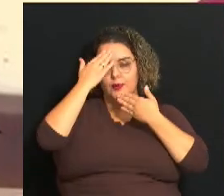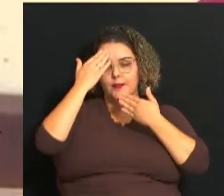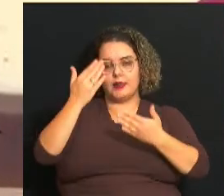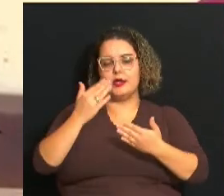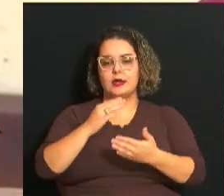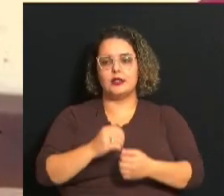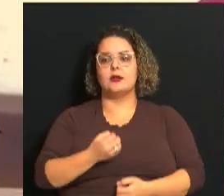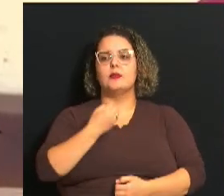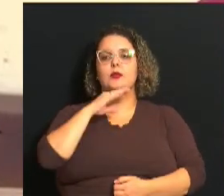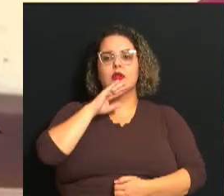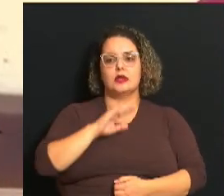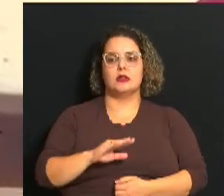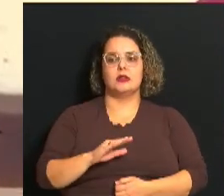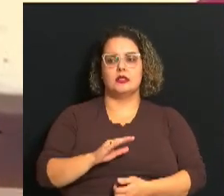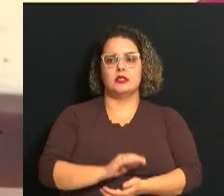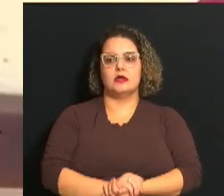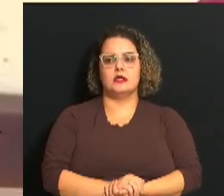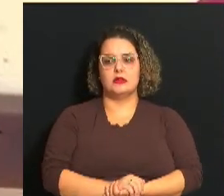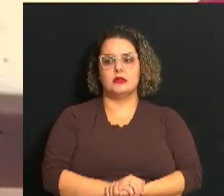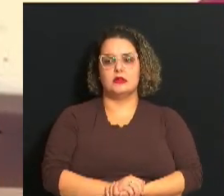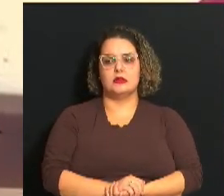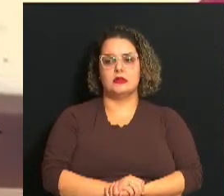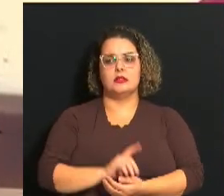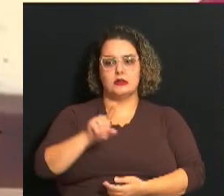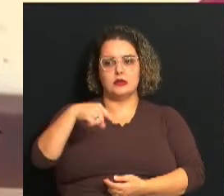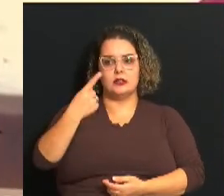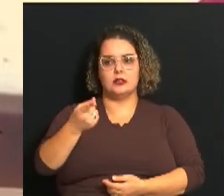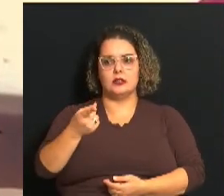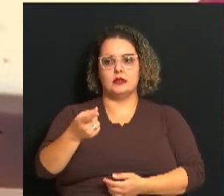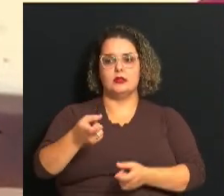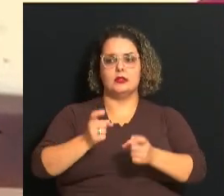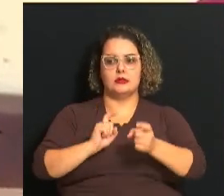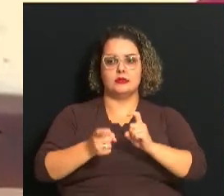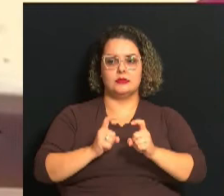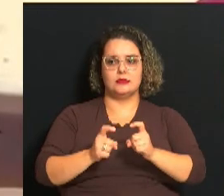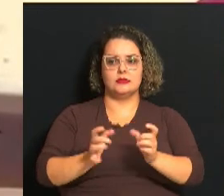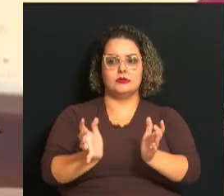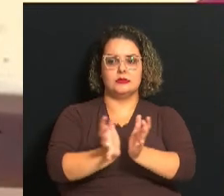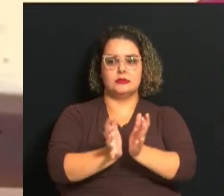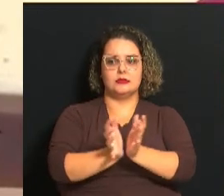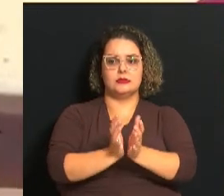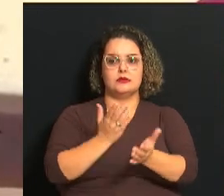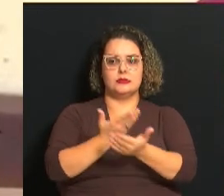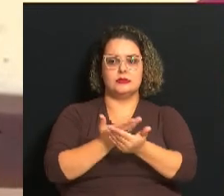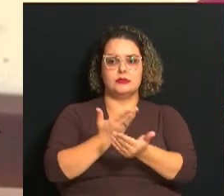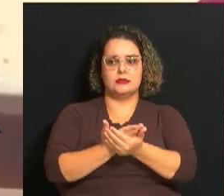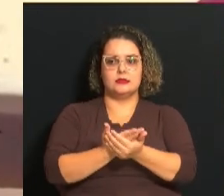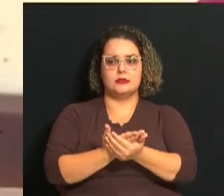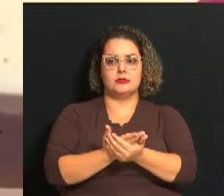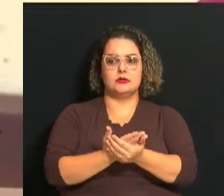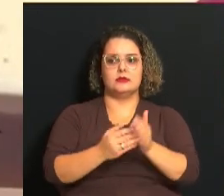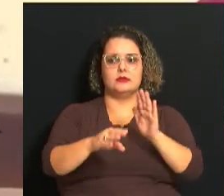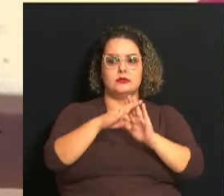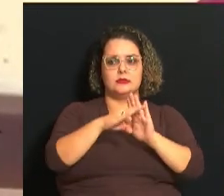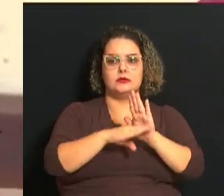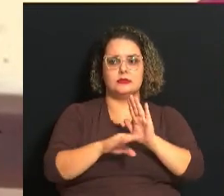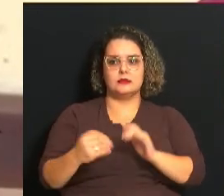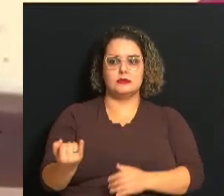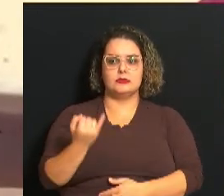uma boa tarde e até a próxima reunião da comissão de estudos que pauta a importância